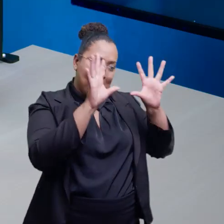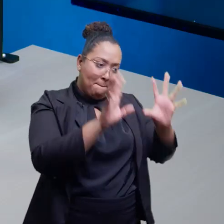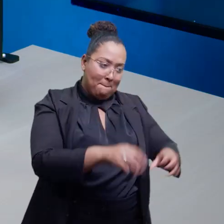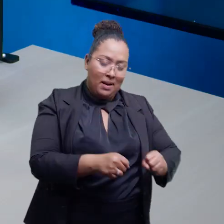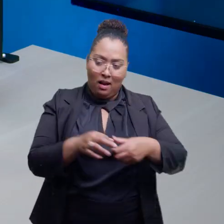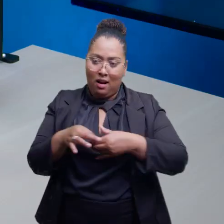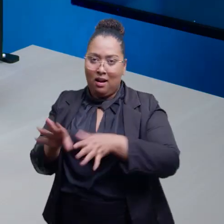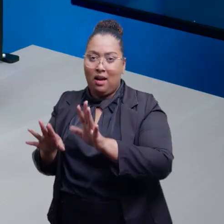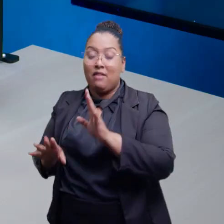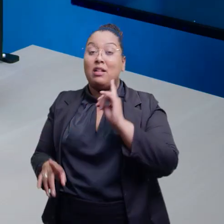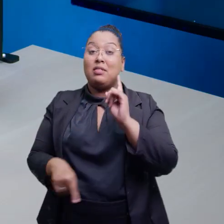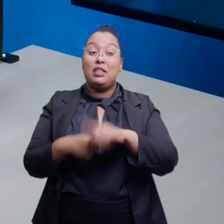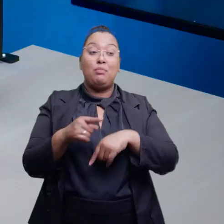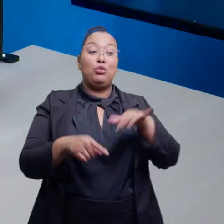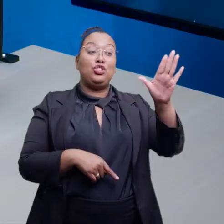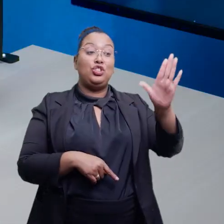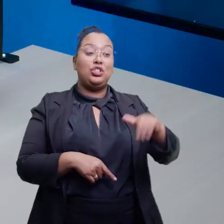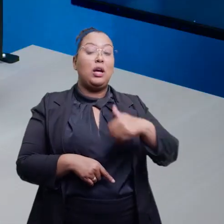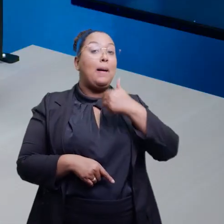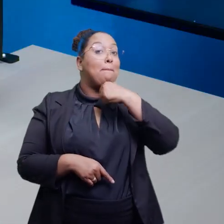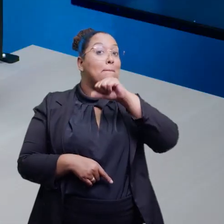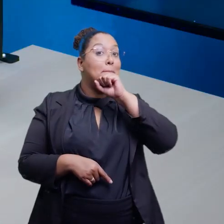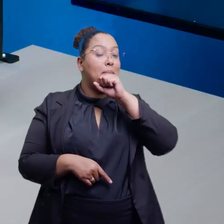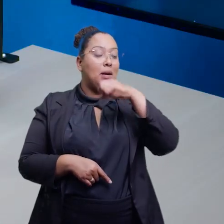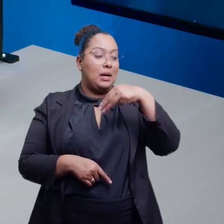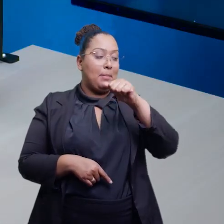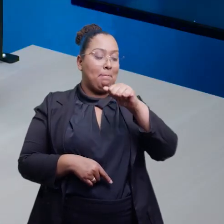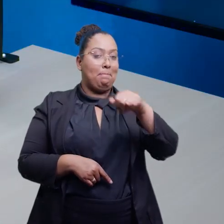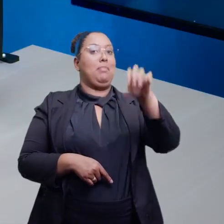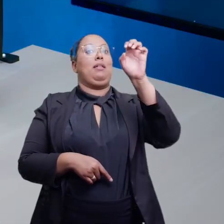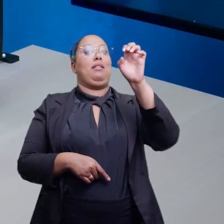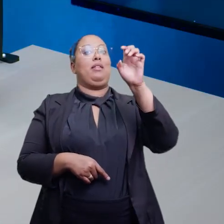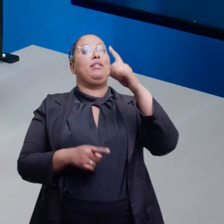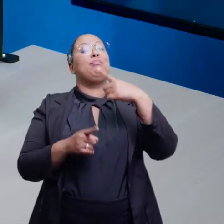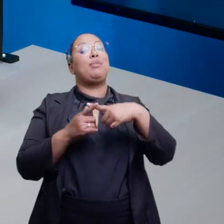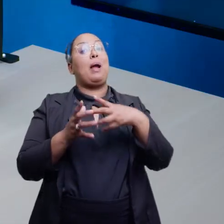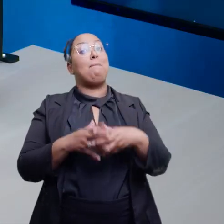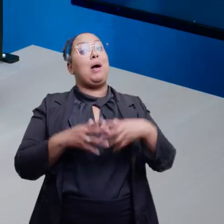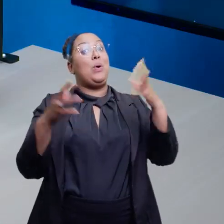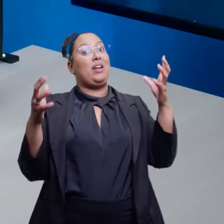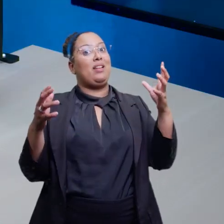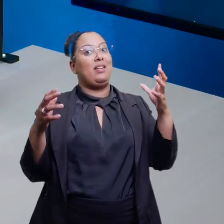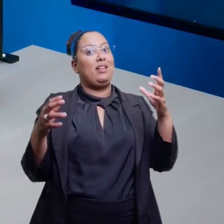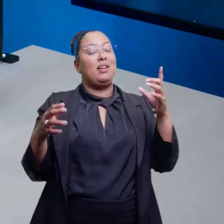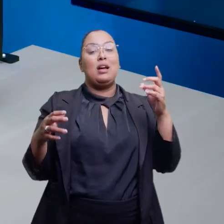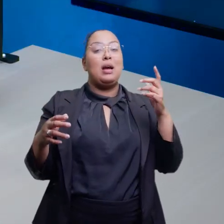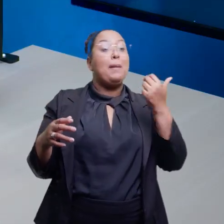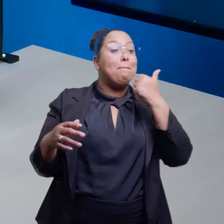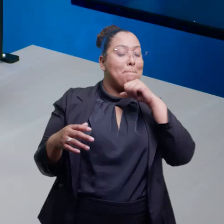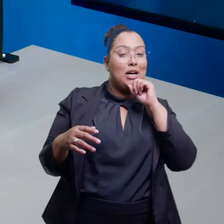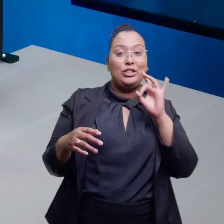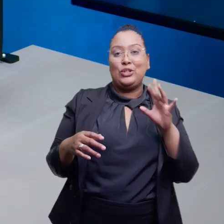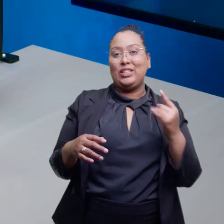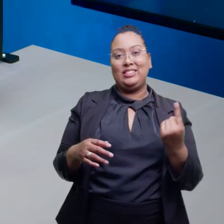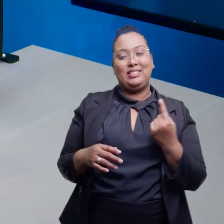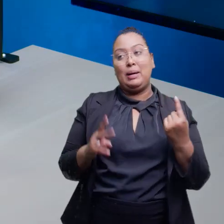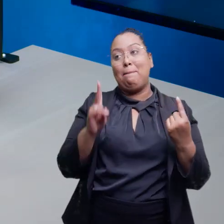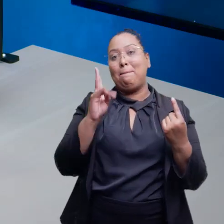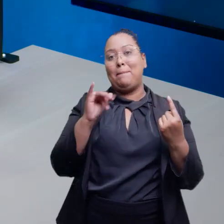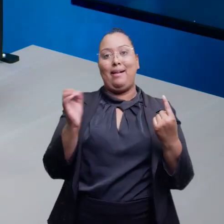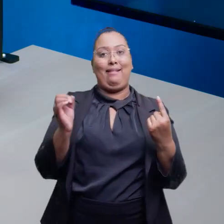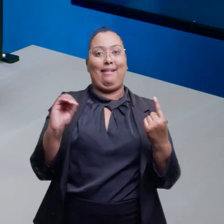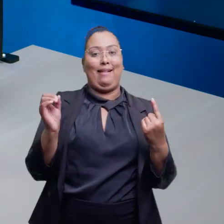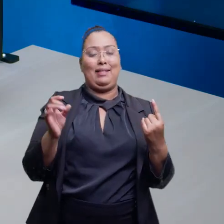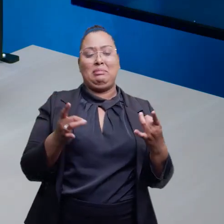você vai atender a mãe, eu falo mãe porque a maior parte, né, só tem a mãe ali. O pai já não